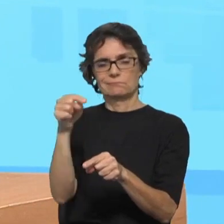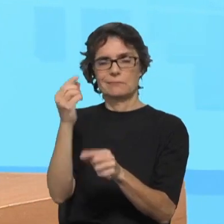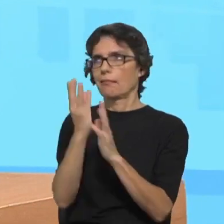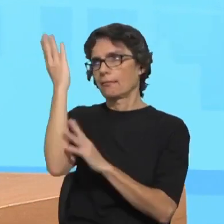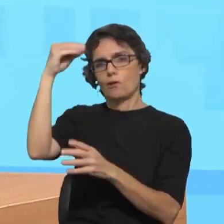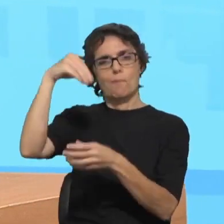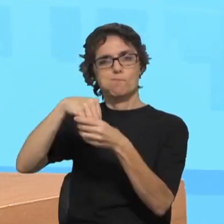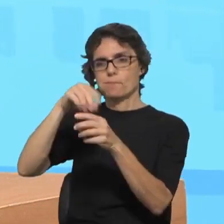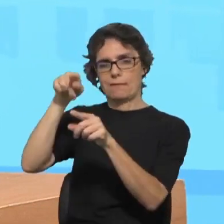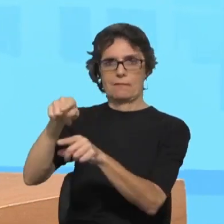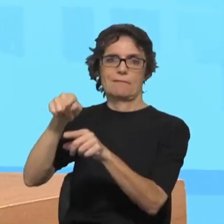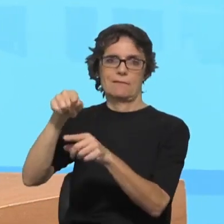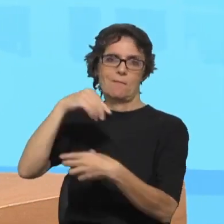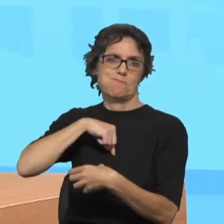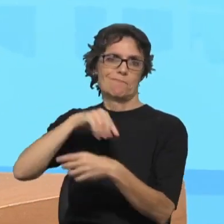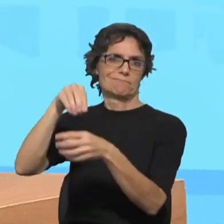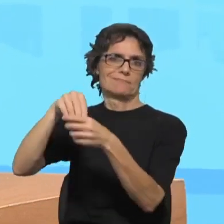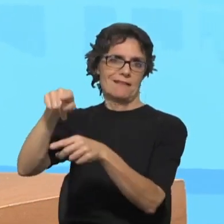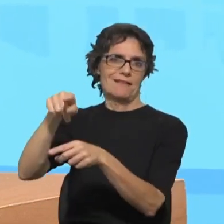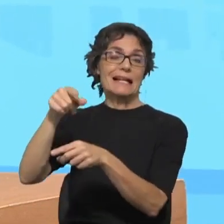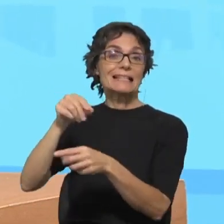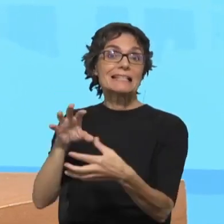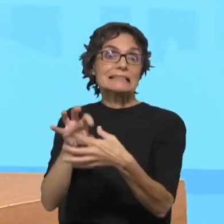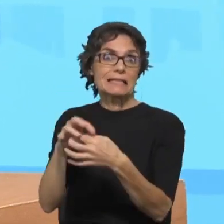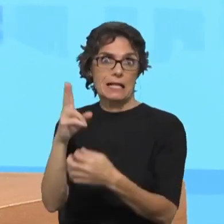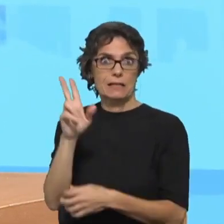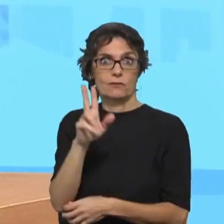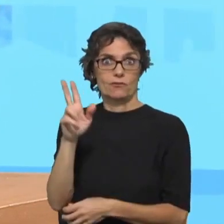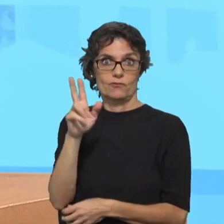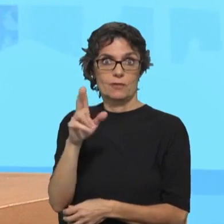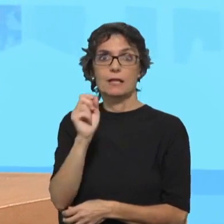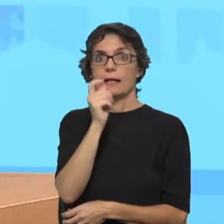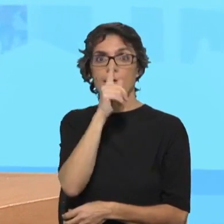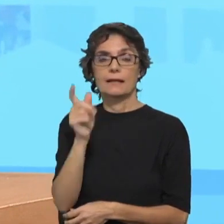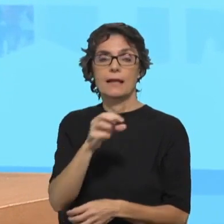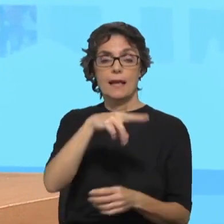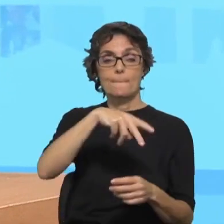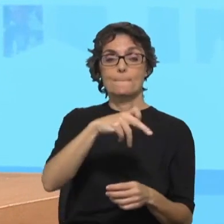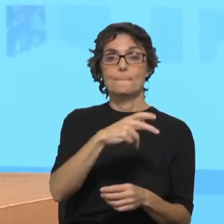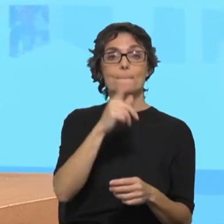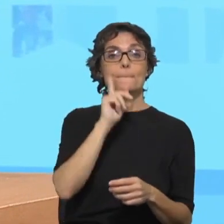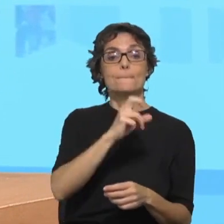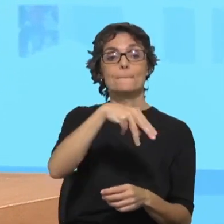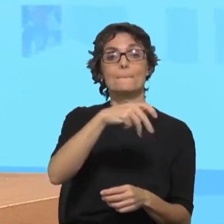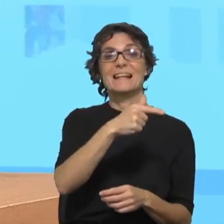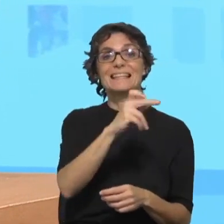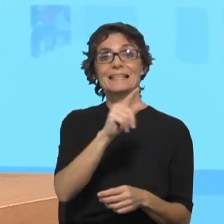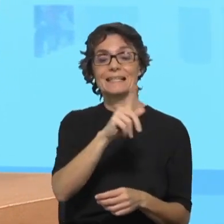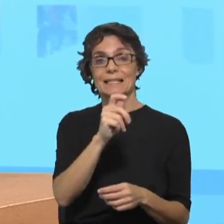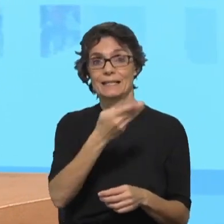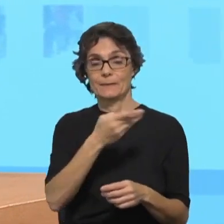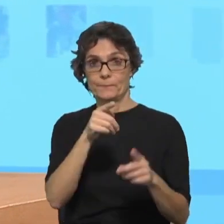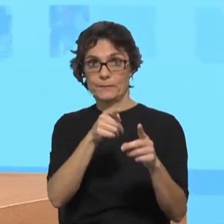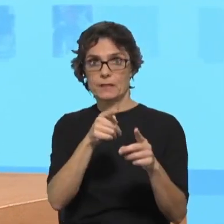que estiveram diretamente relacionadas com as jornadas, que é a Matilde Trocato, que, por exemplo, ensinou aquela